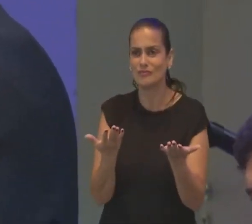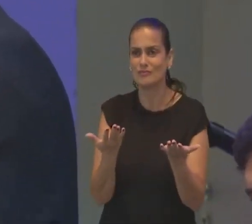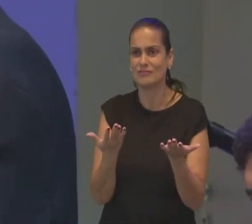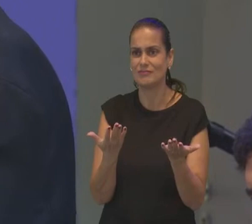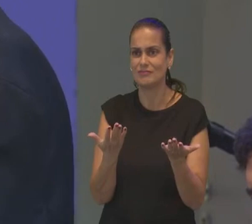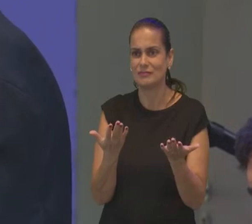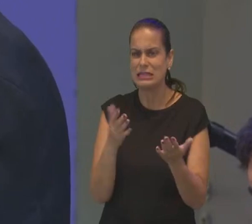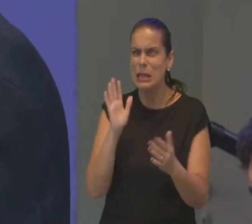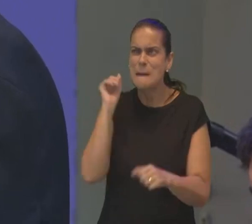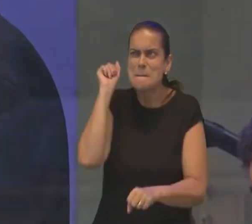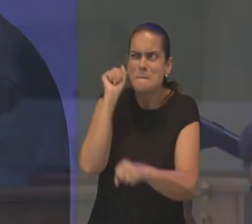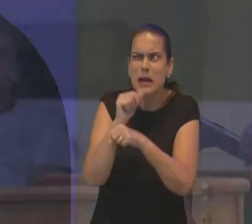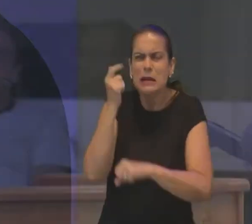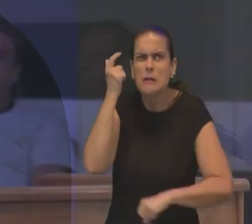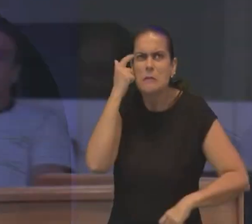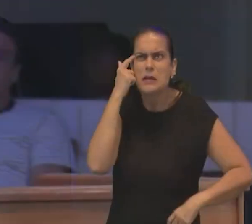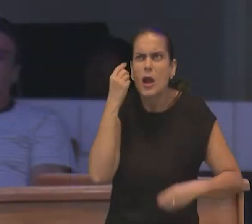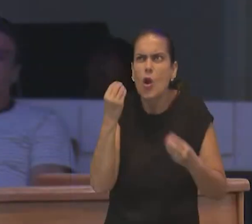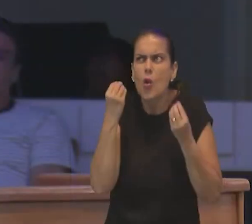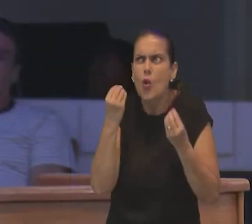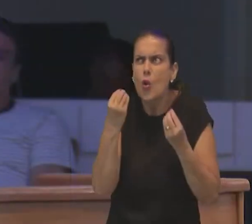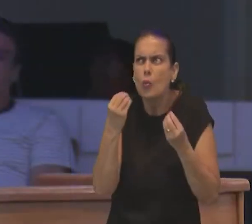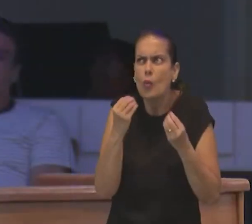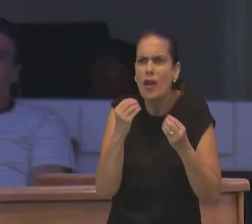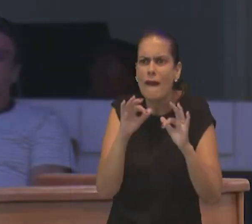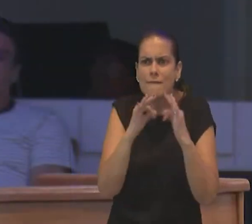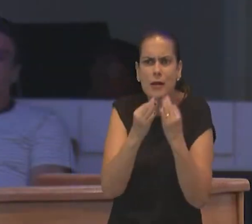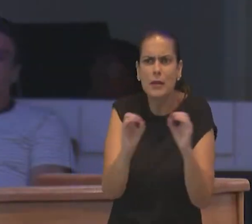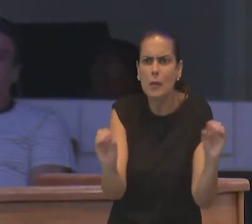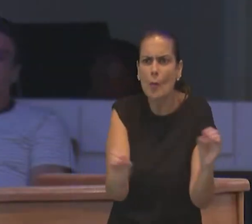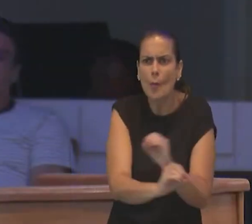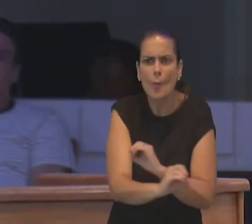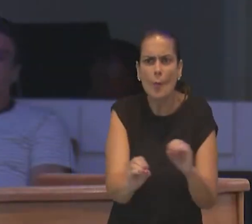Vocês já pararam para pensar?